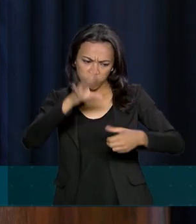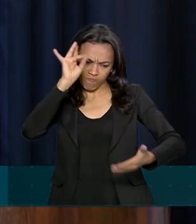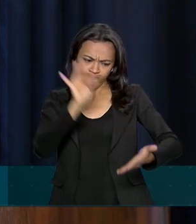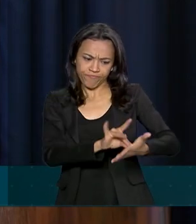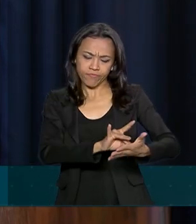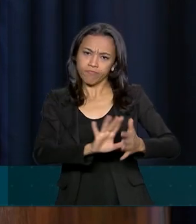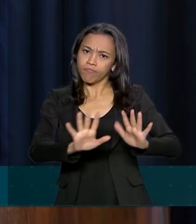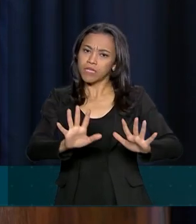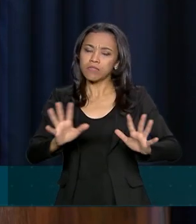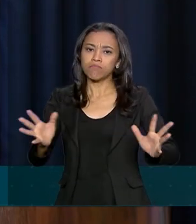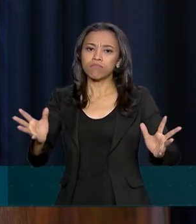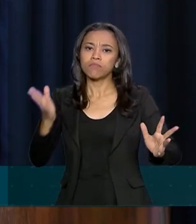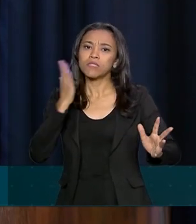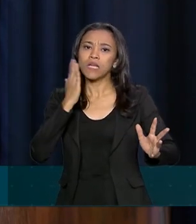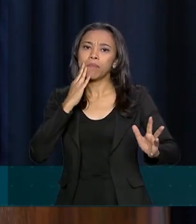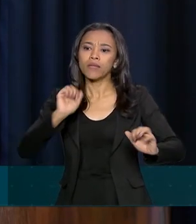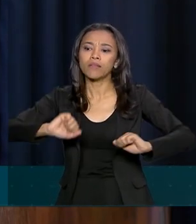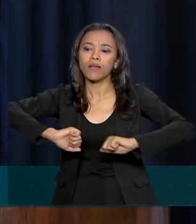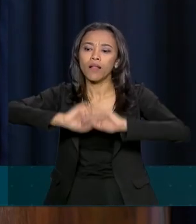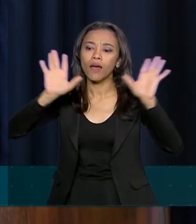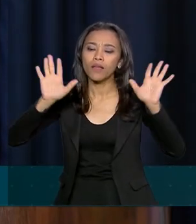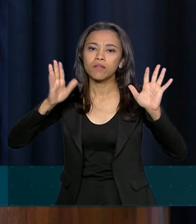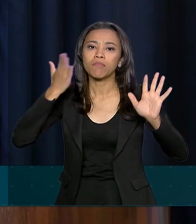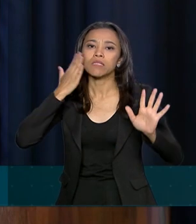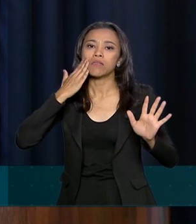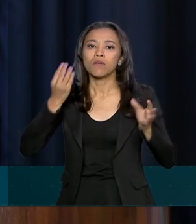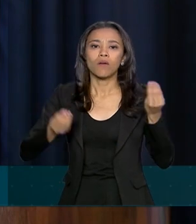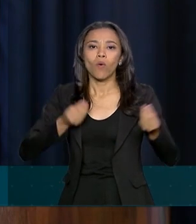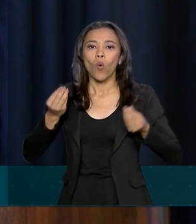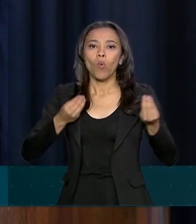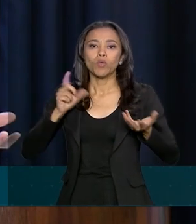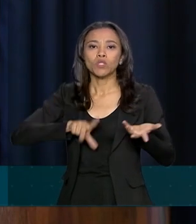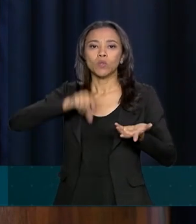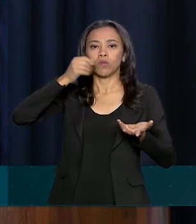que a gente possa tomar boas decisões.